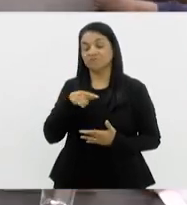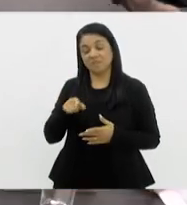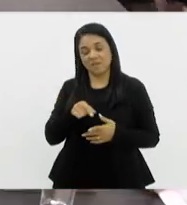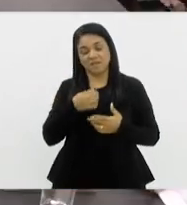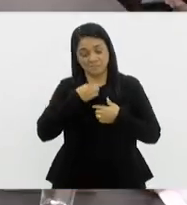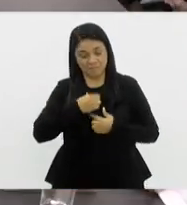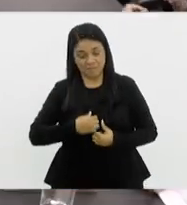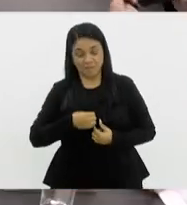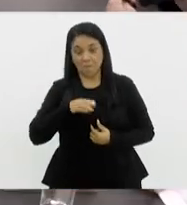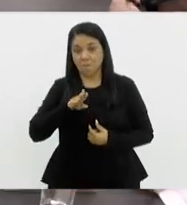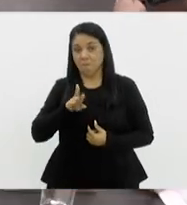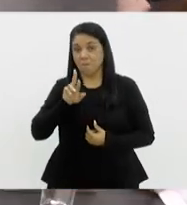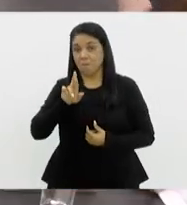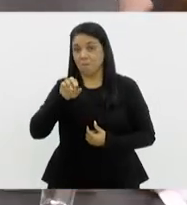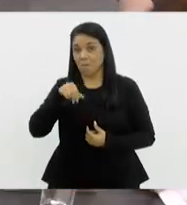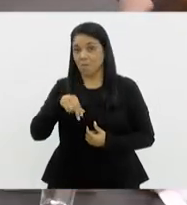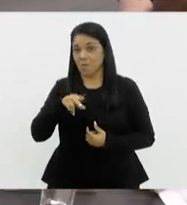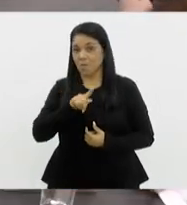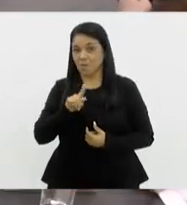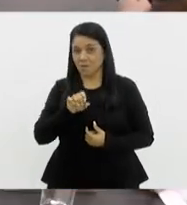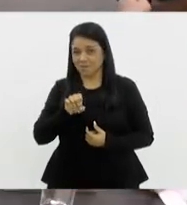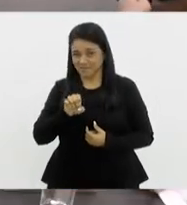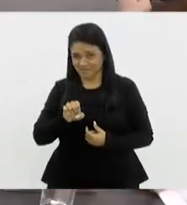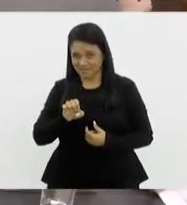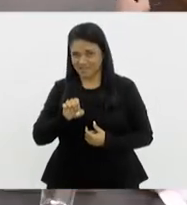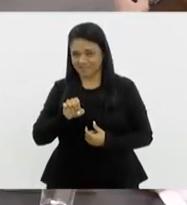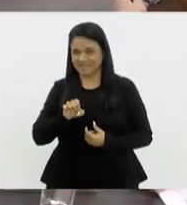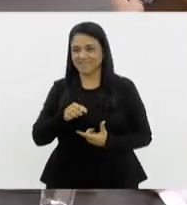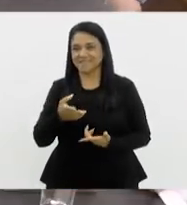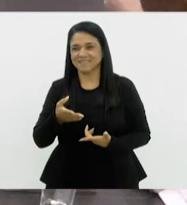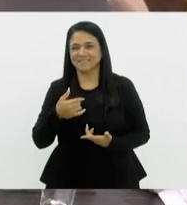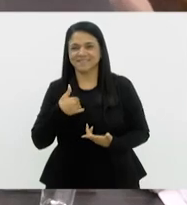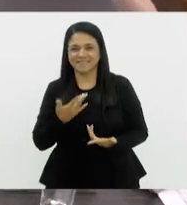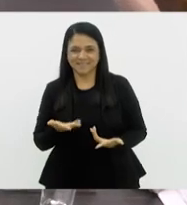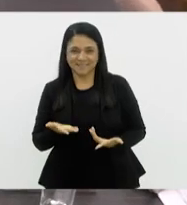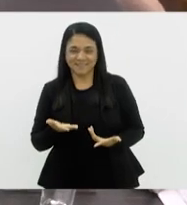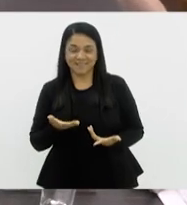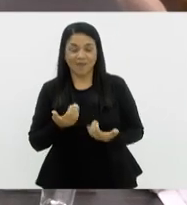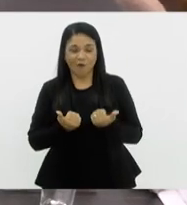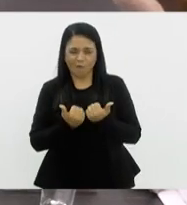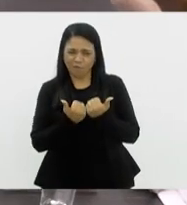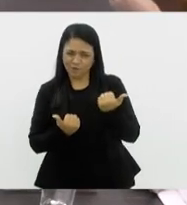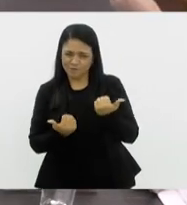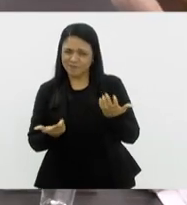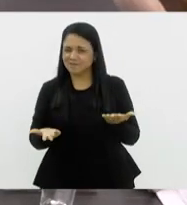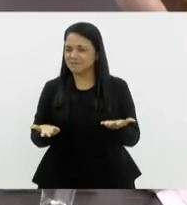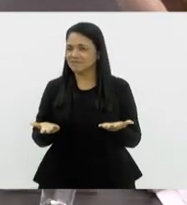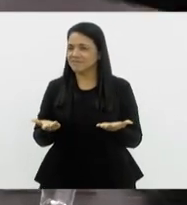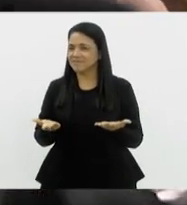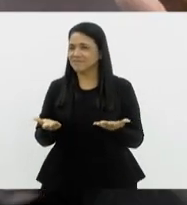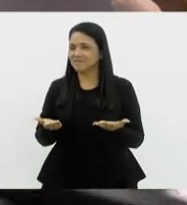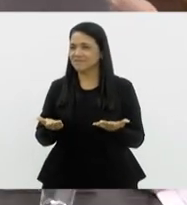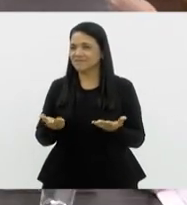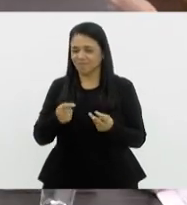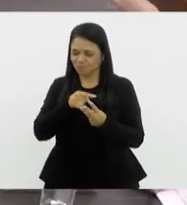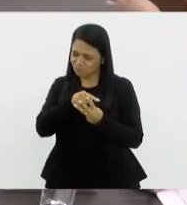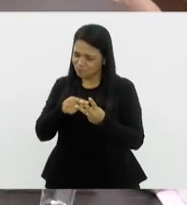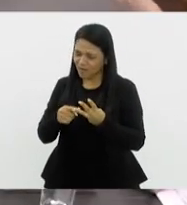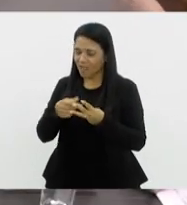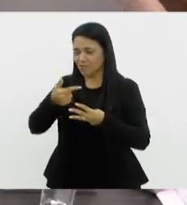é o vice dos últimos, né? Não, eu acho o maior mérito medalha de bronze. Já não vai ficar tão à vontade. Presidente, entre os três primeiros. Eu estou